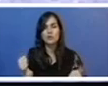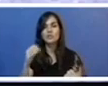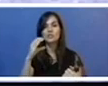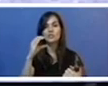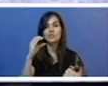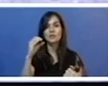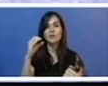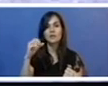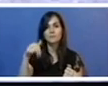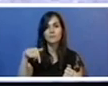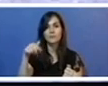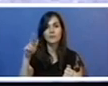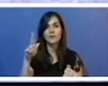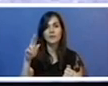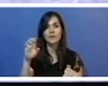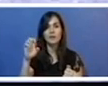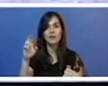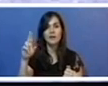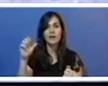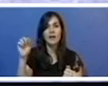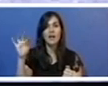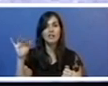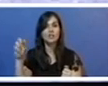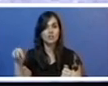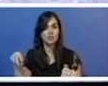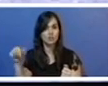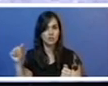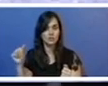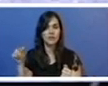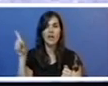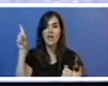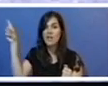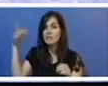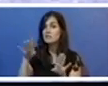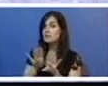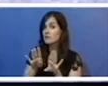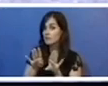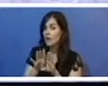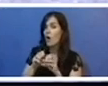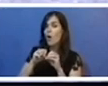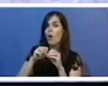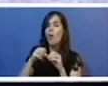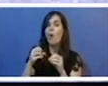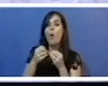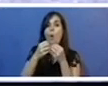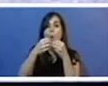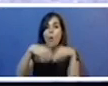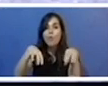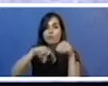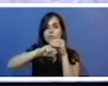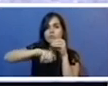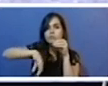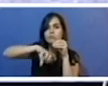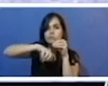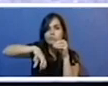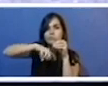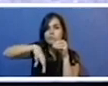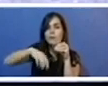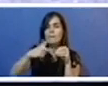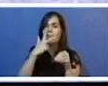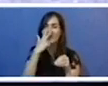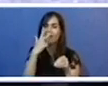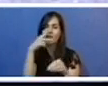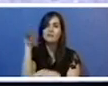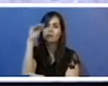queratina. Esse animal, bem como a equidna também, eles botam ovos, e isso é mais uma semelhança com os